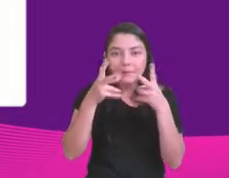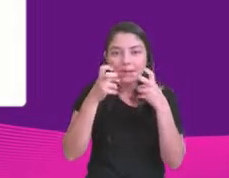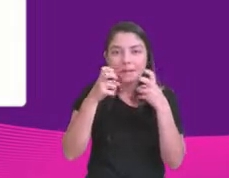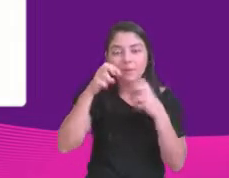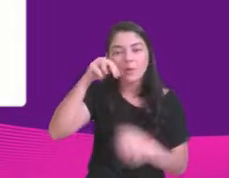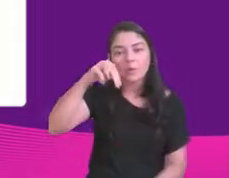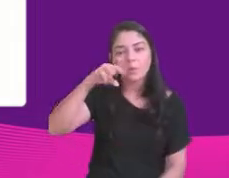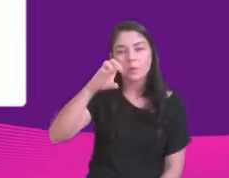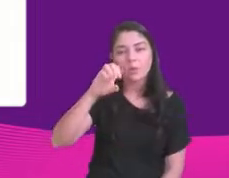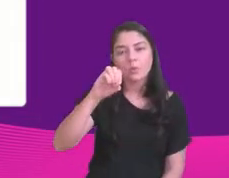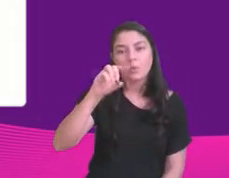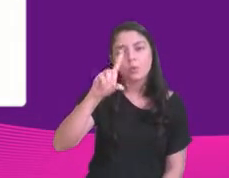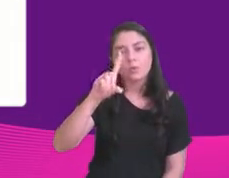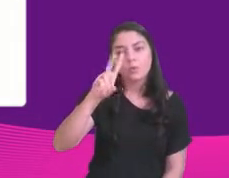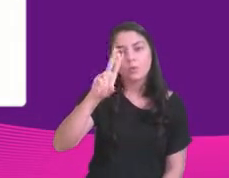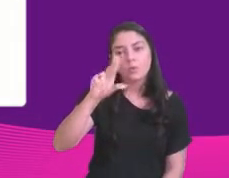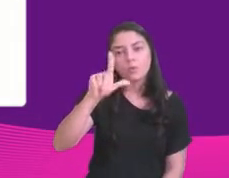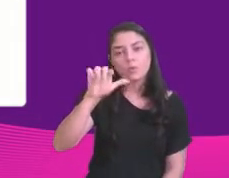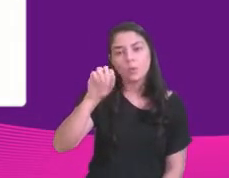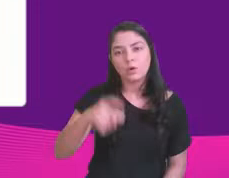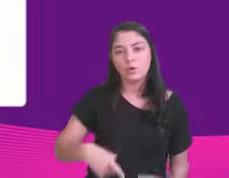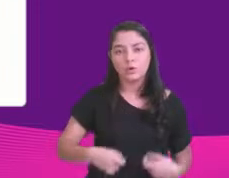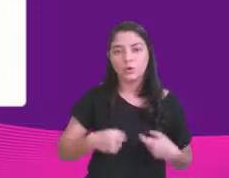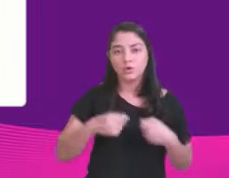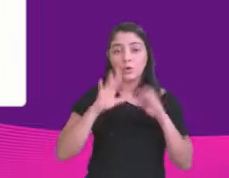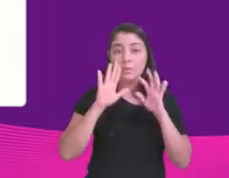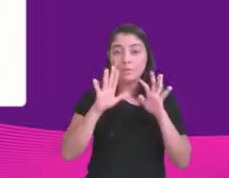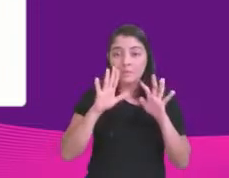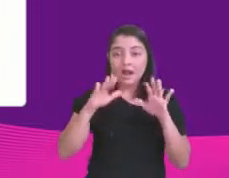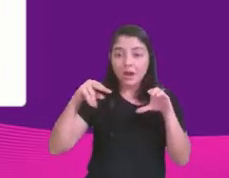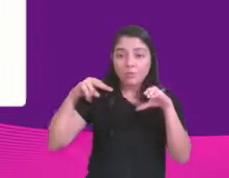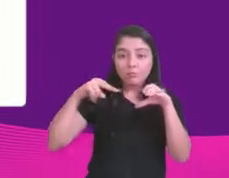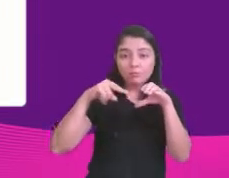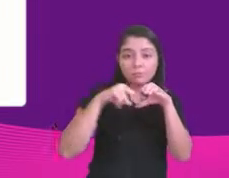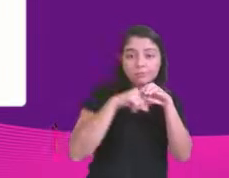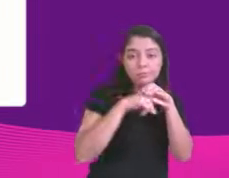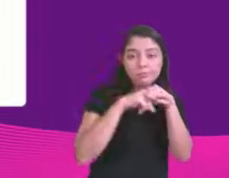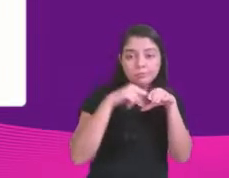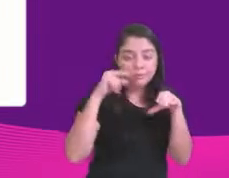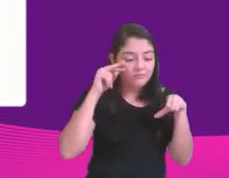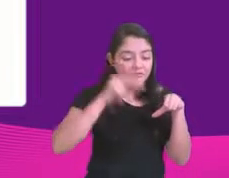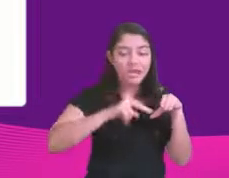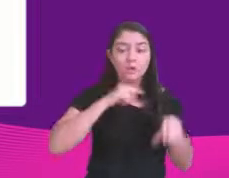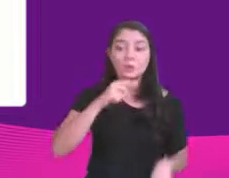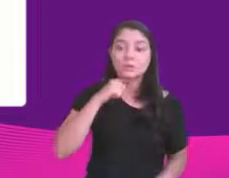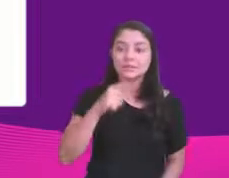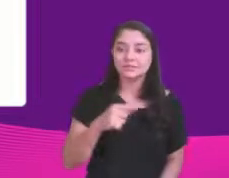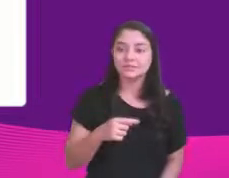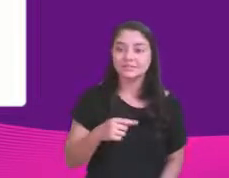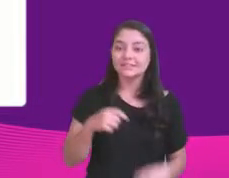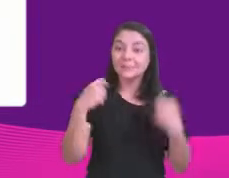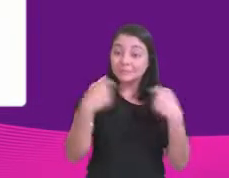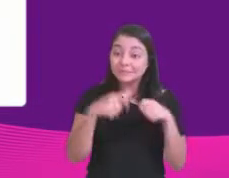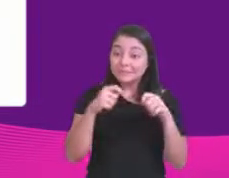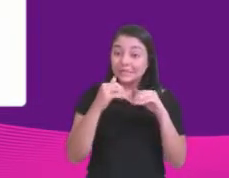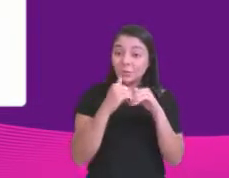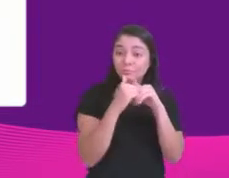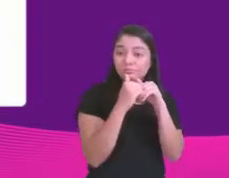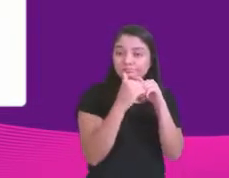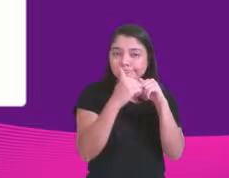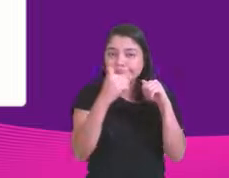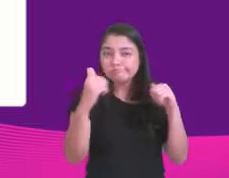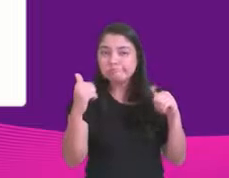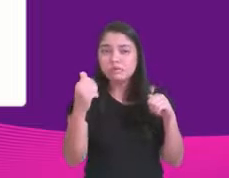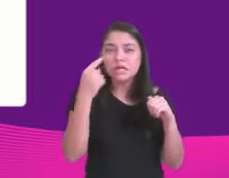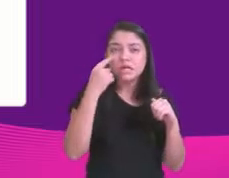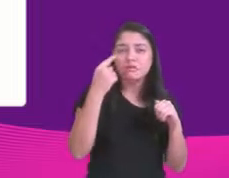2 pontos de sutura, que não aparecia na tomografia. Então, se você não abre e não faz a incisão e não faz um completo inventário da cavidade, você